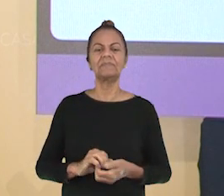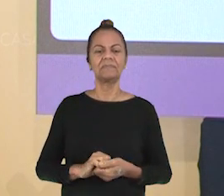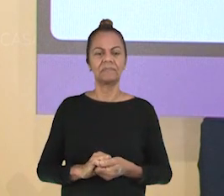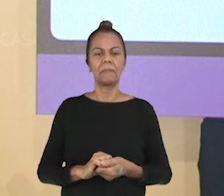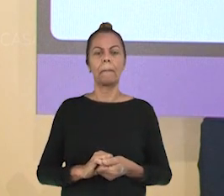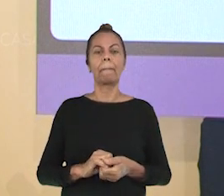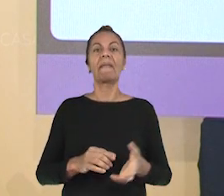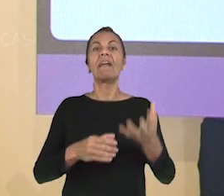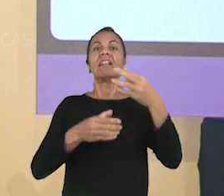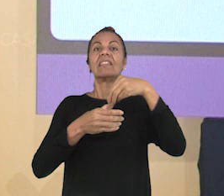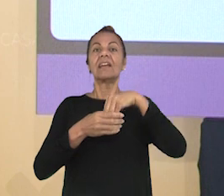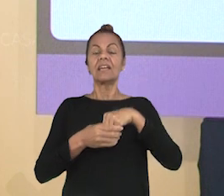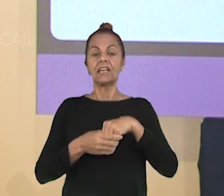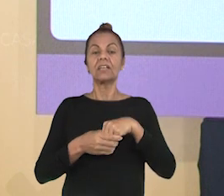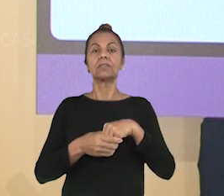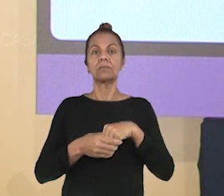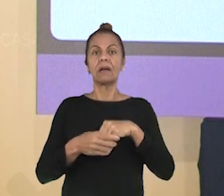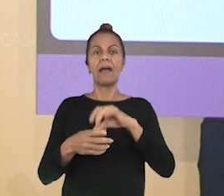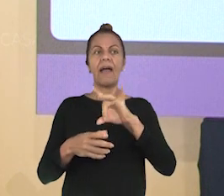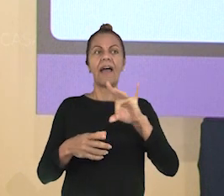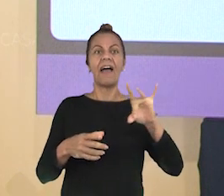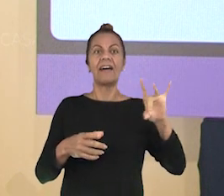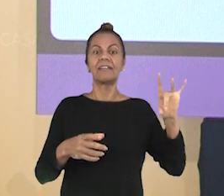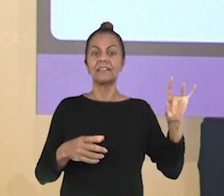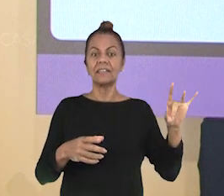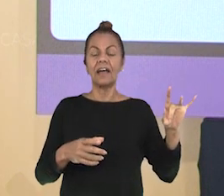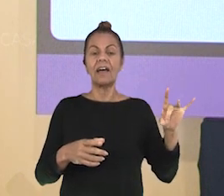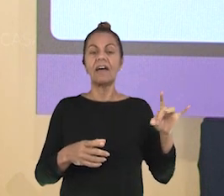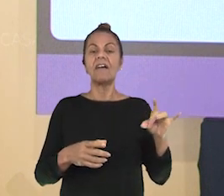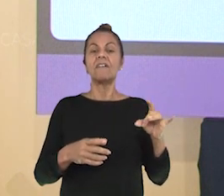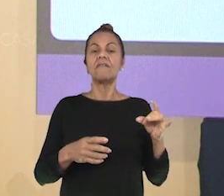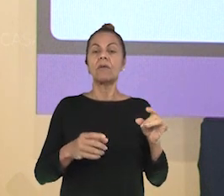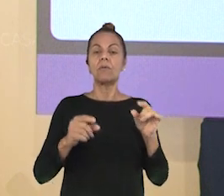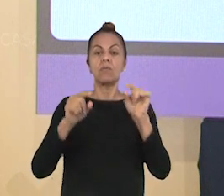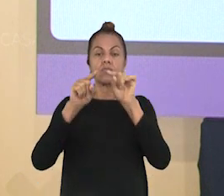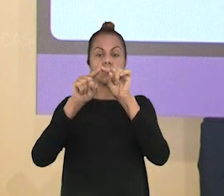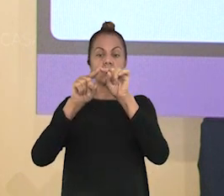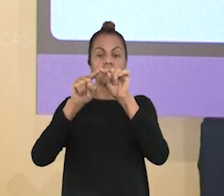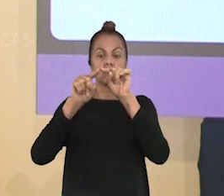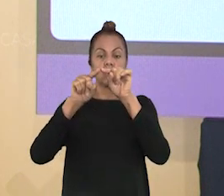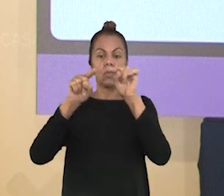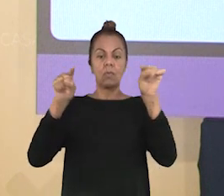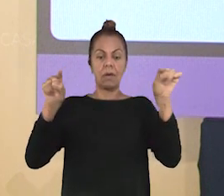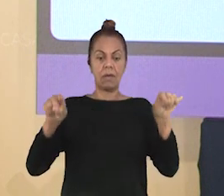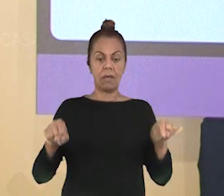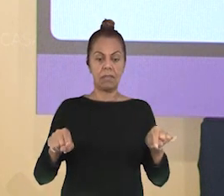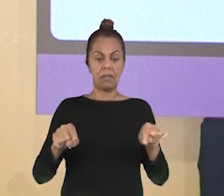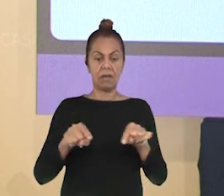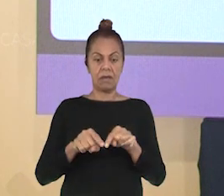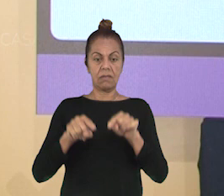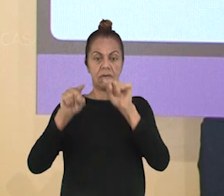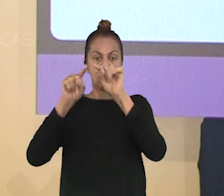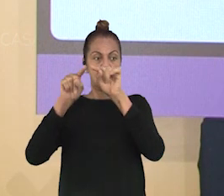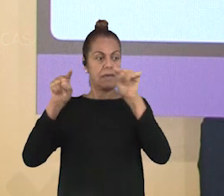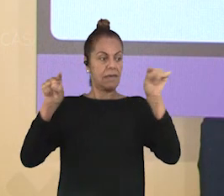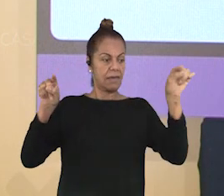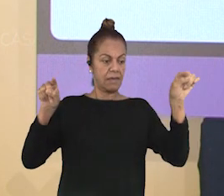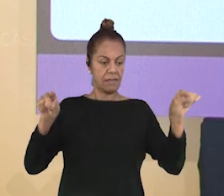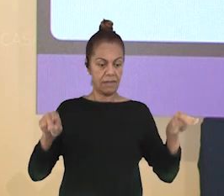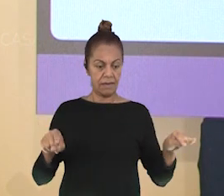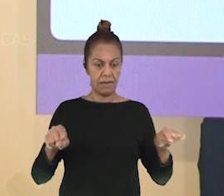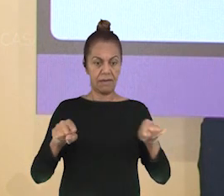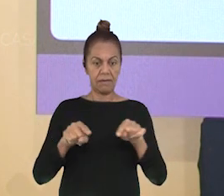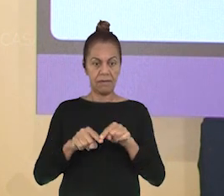um par de lados opostos paralelos. Dentro dos quadriláteros, vamos